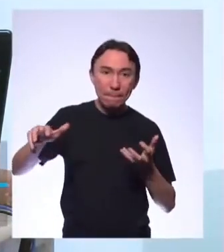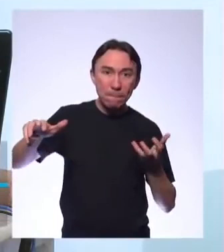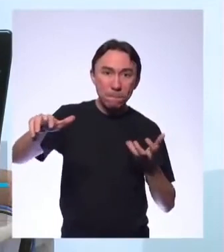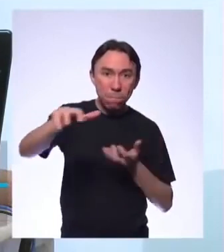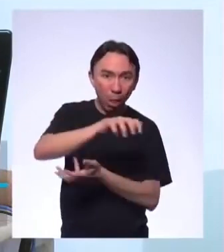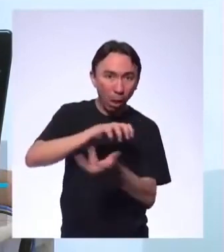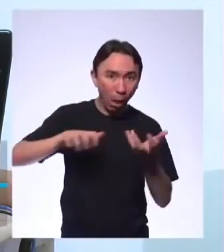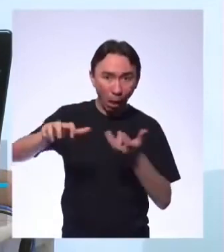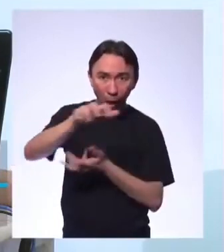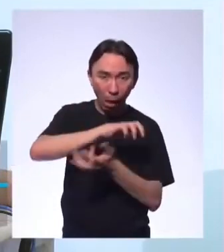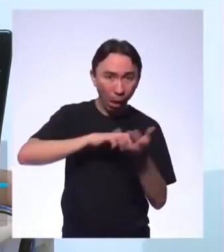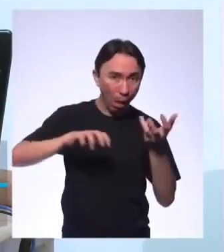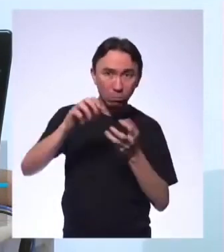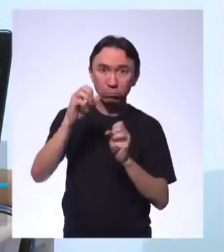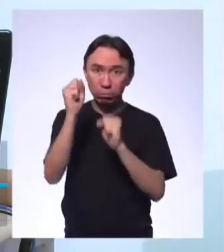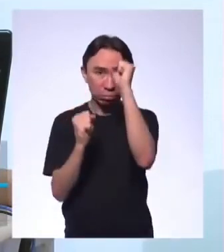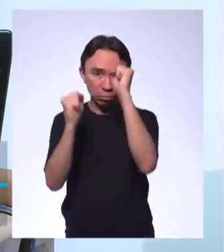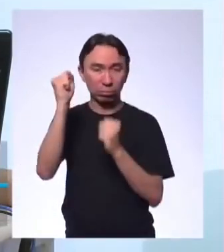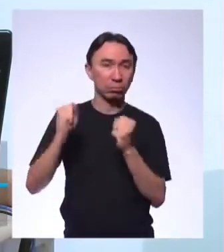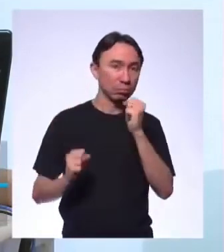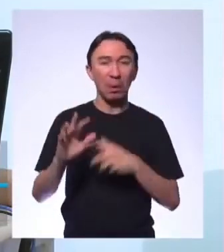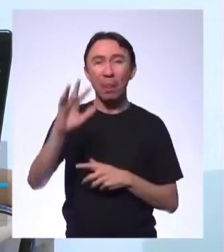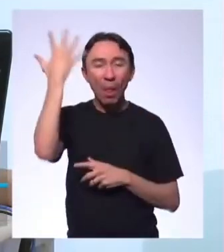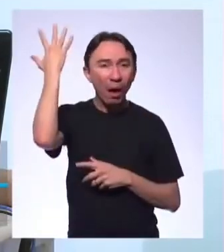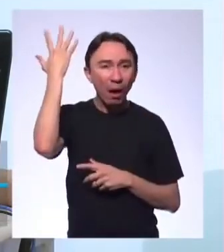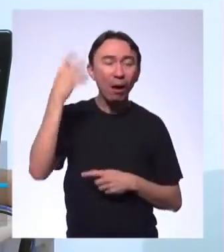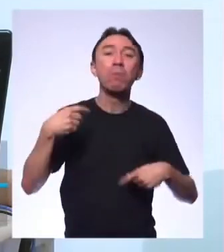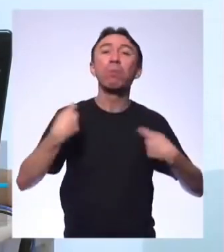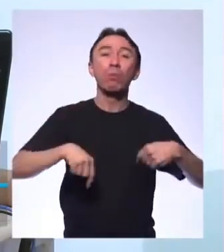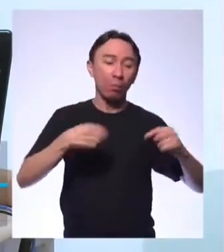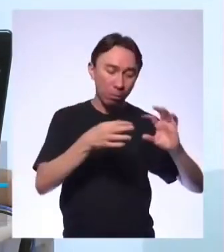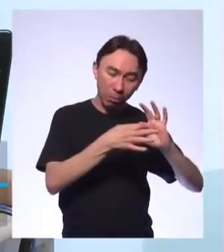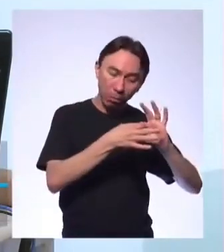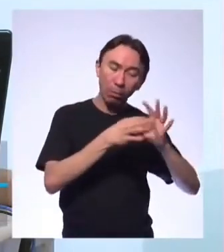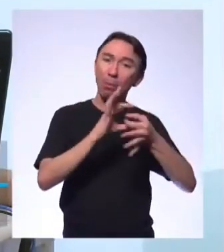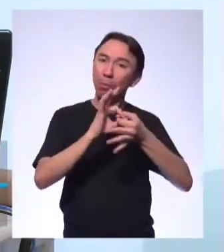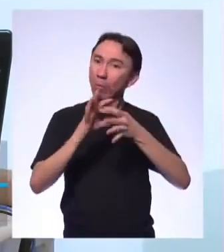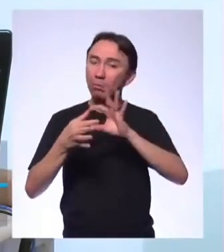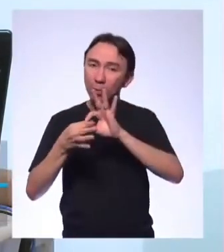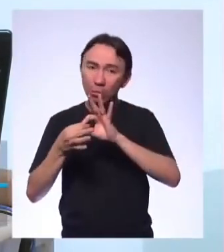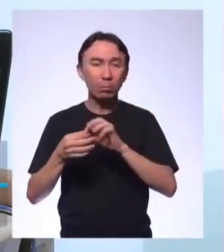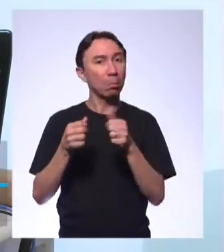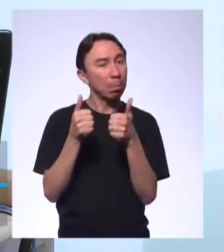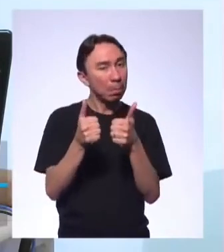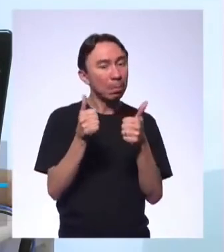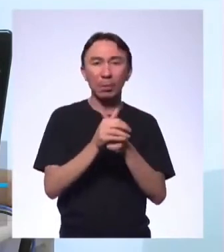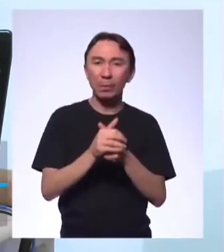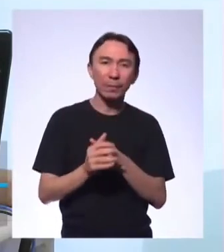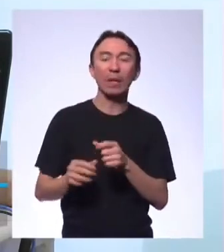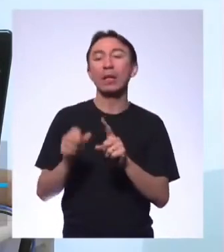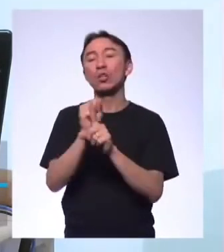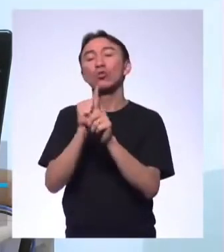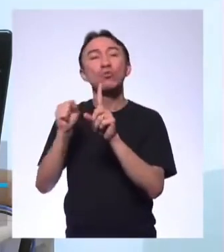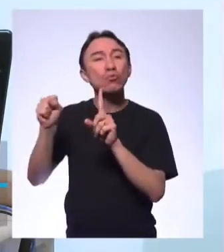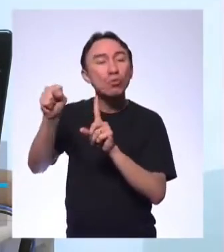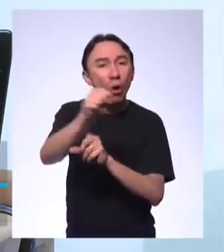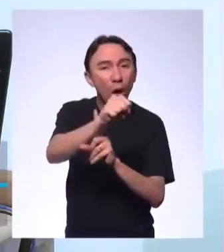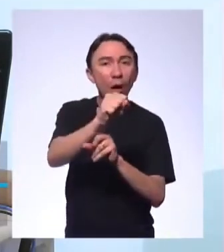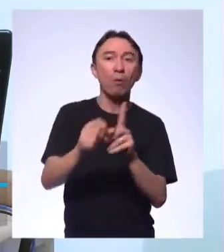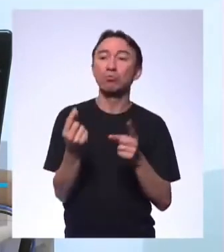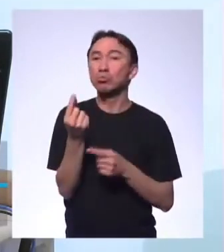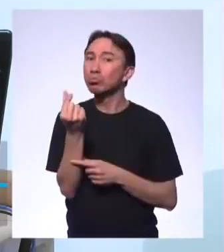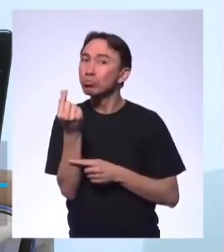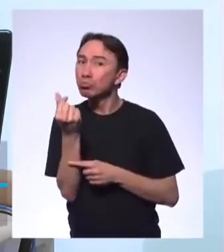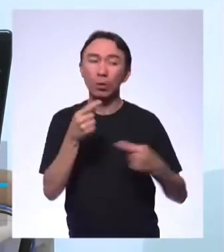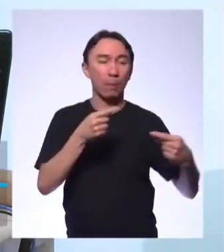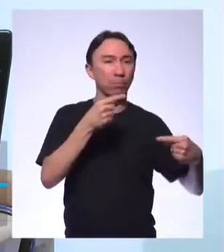preciso um cenário favorável, um contexto, né, econômico, social, político, né? E nós